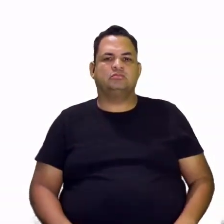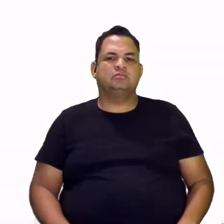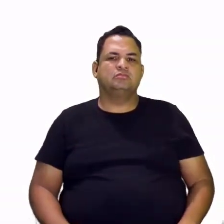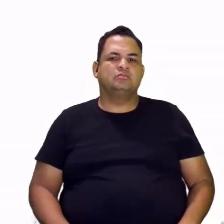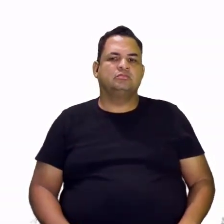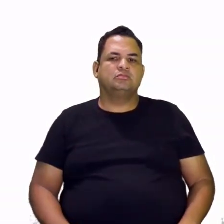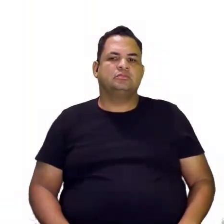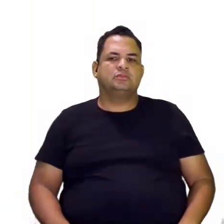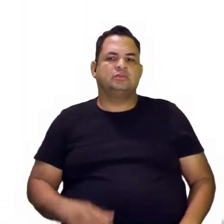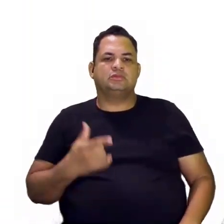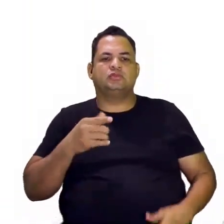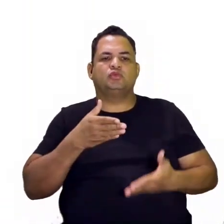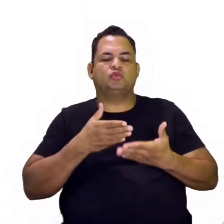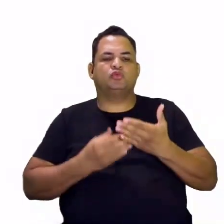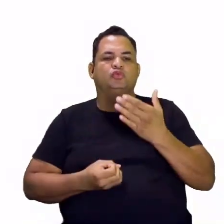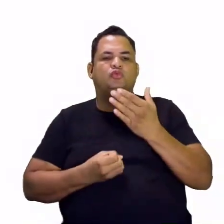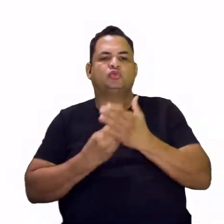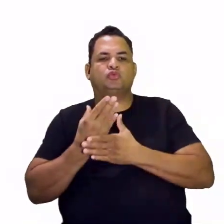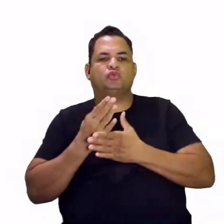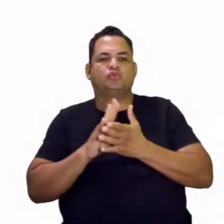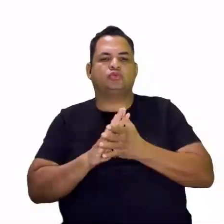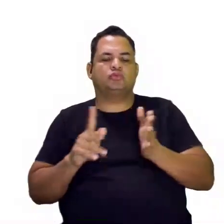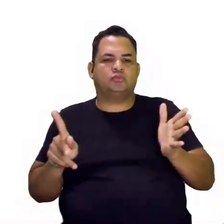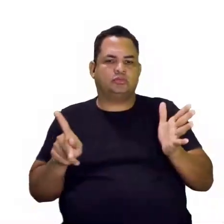interessante, são produzidas